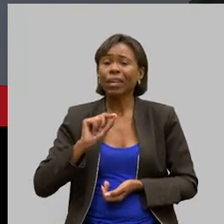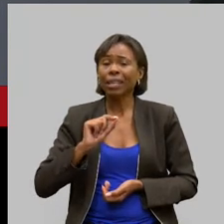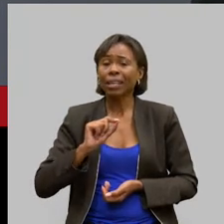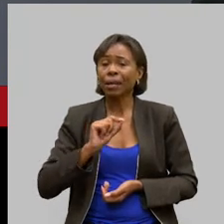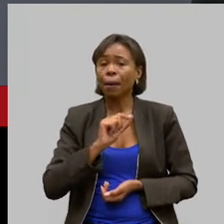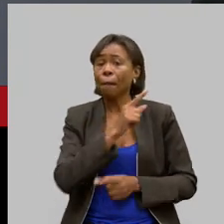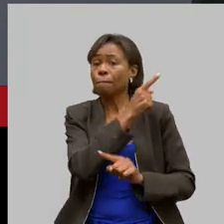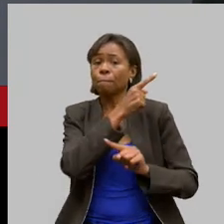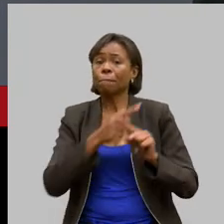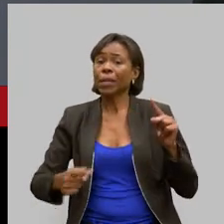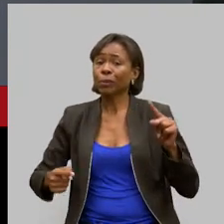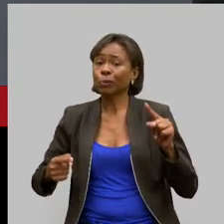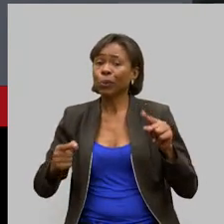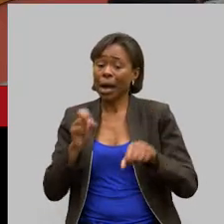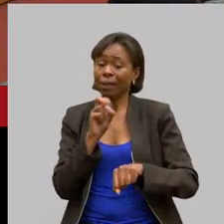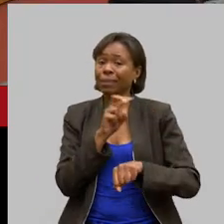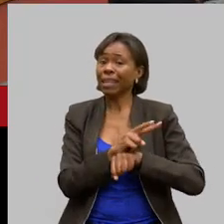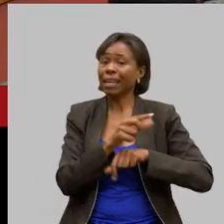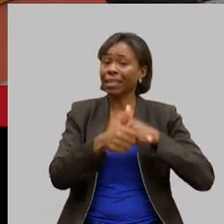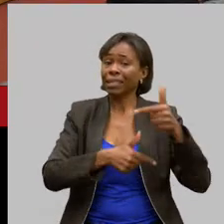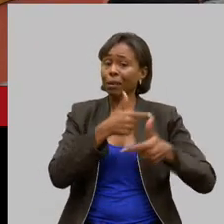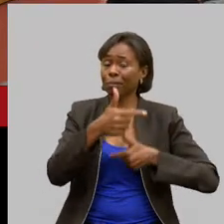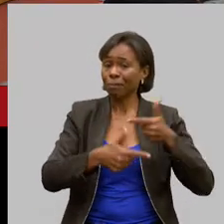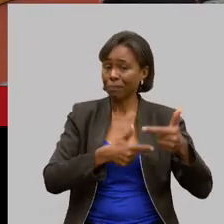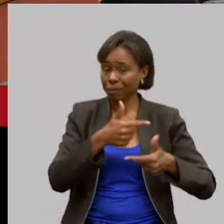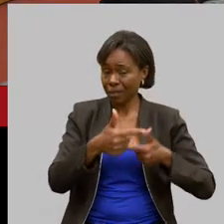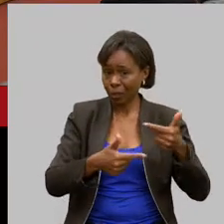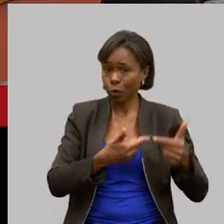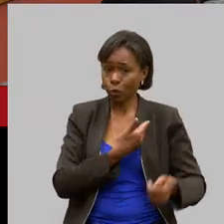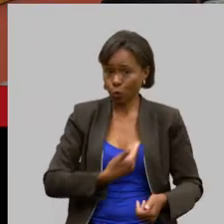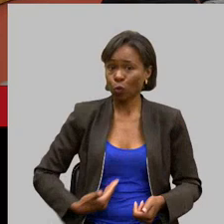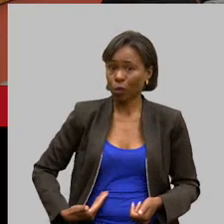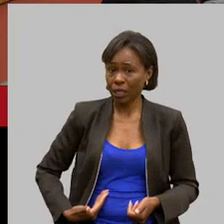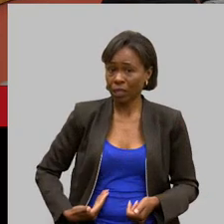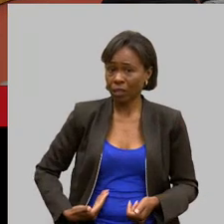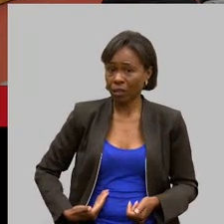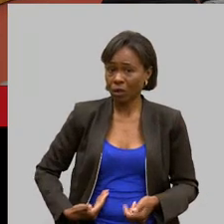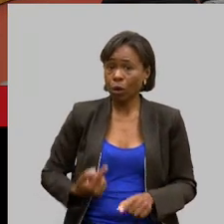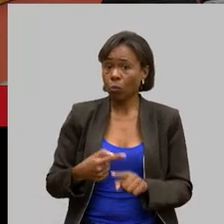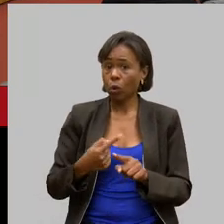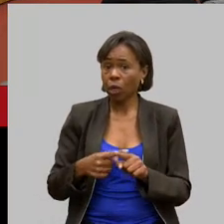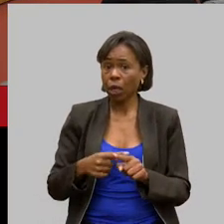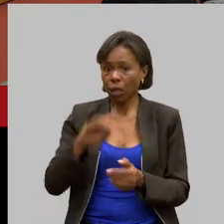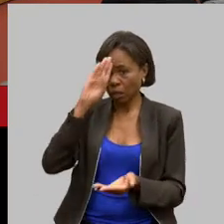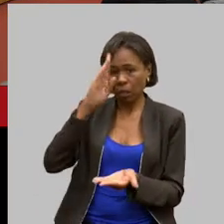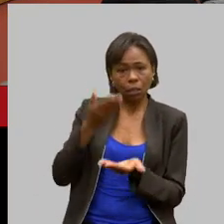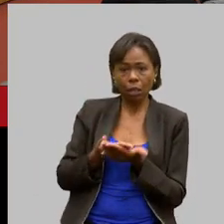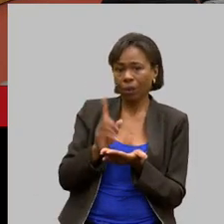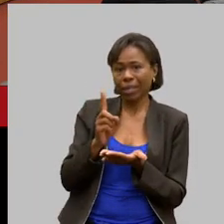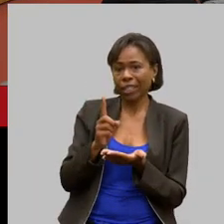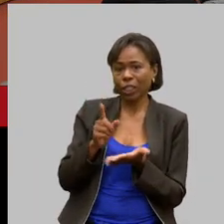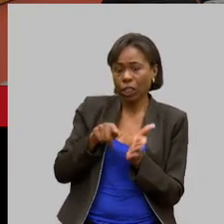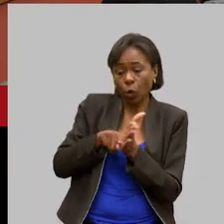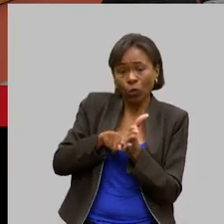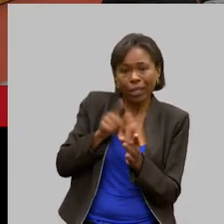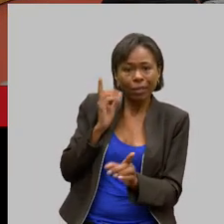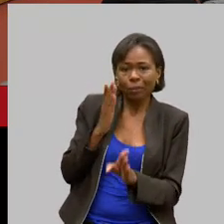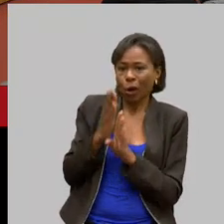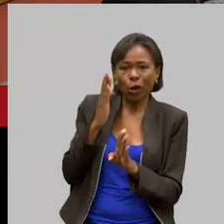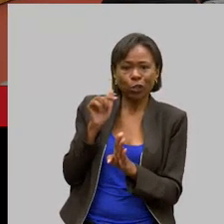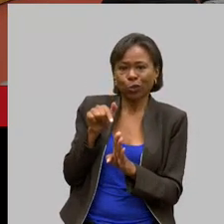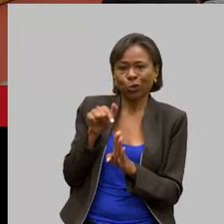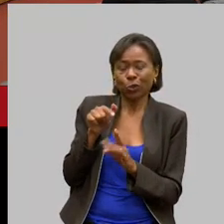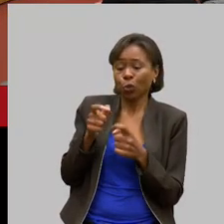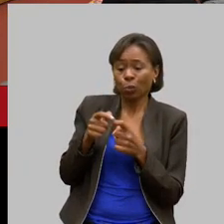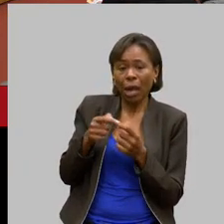públicos por desacreditar diagnósticos de autismo por falta de conhecimento técnico por falta de